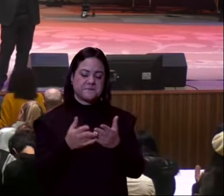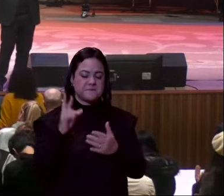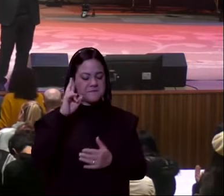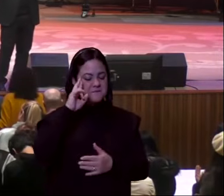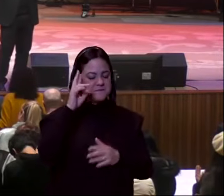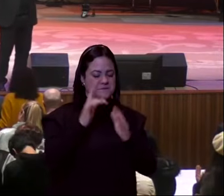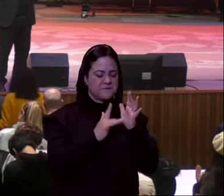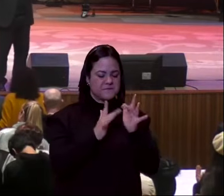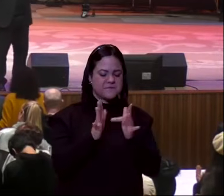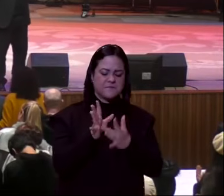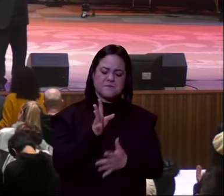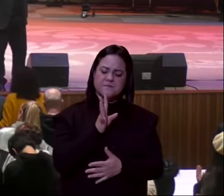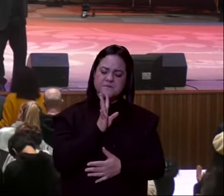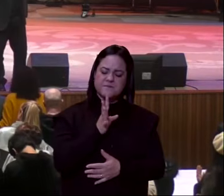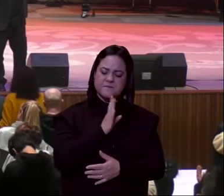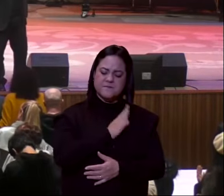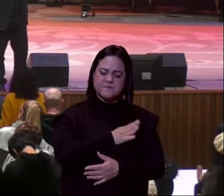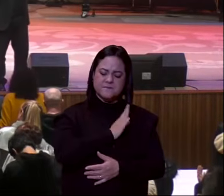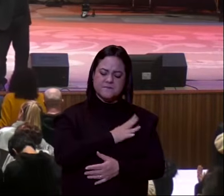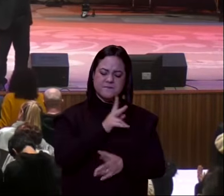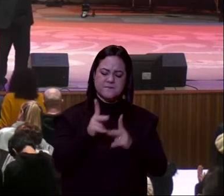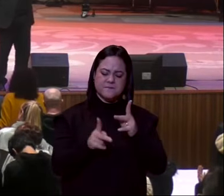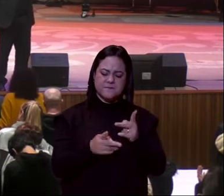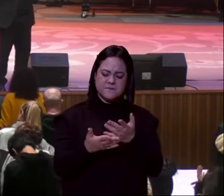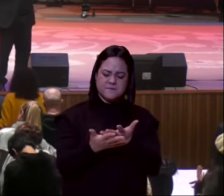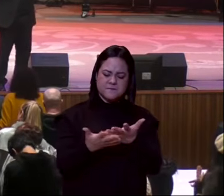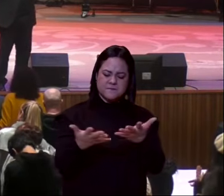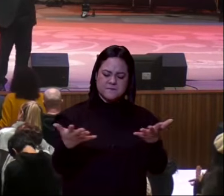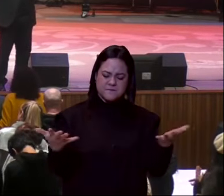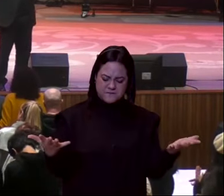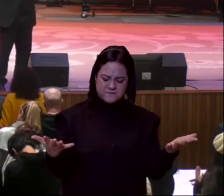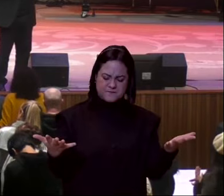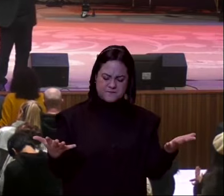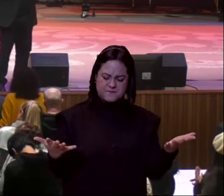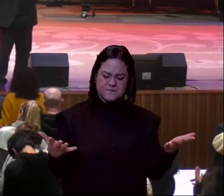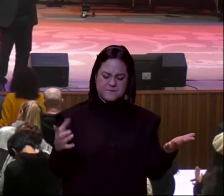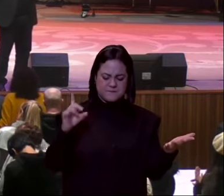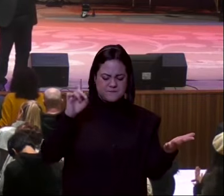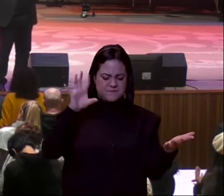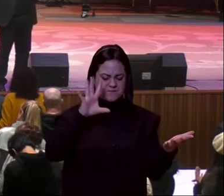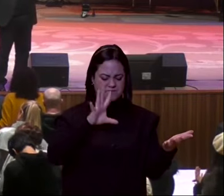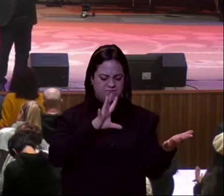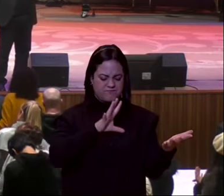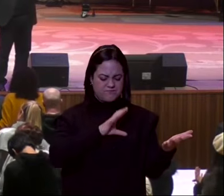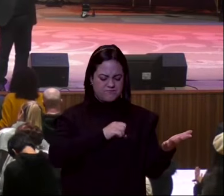Senhor Jesus, tu conheces o coração desse teu povo bendito, amado,